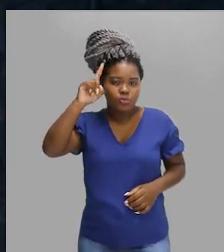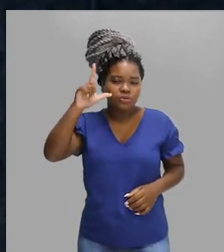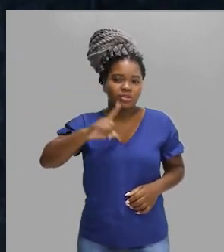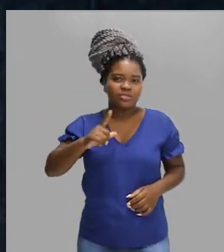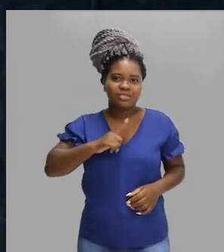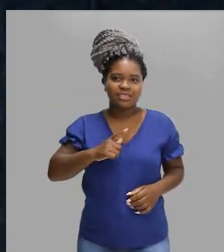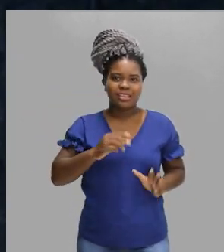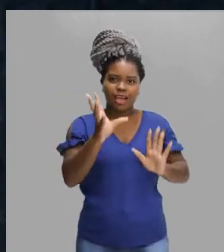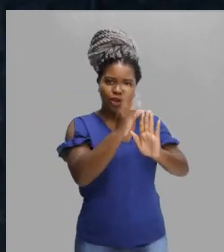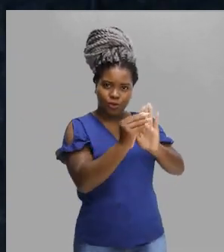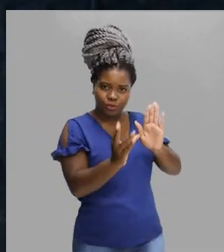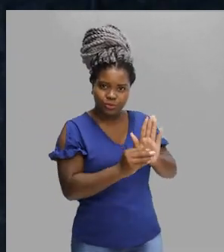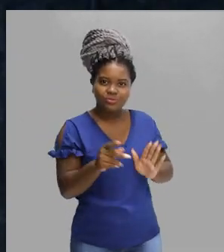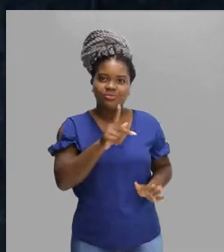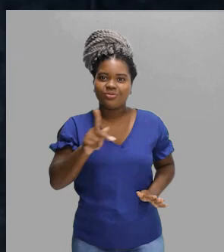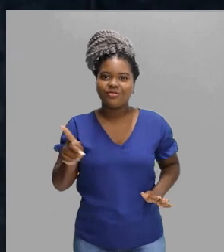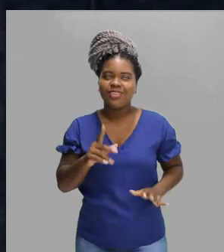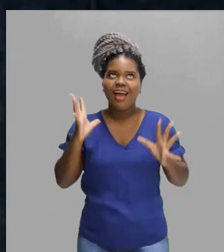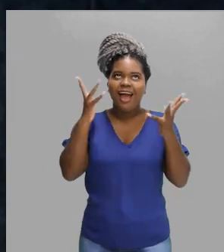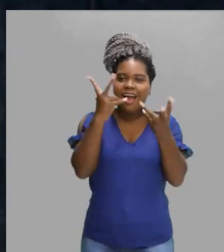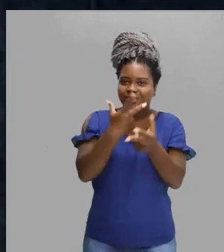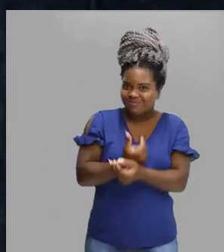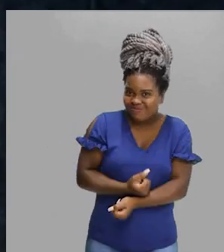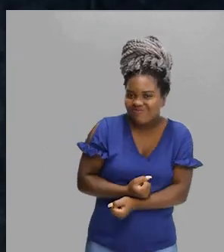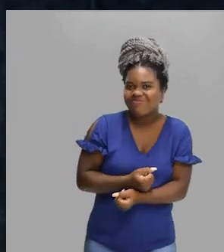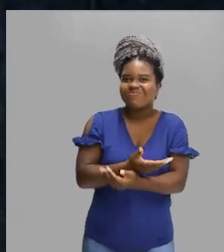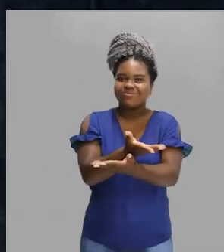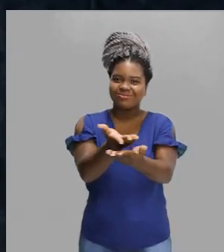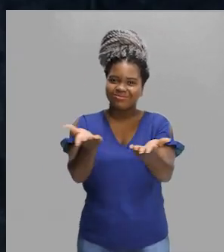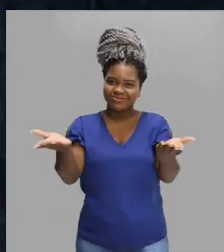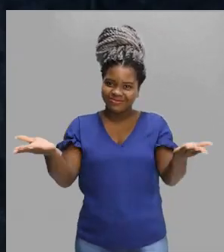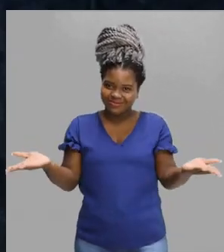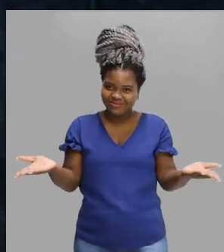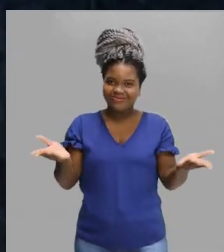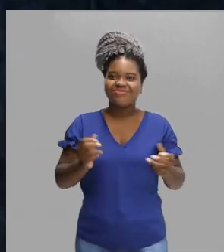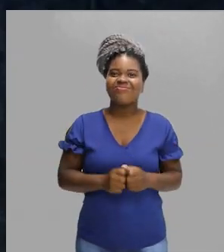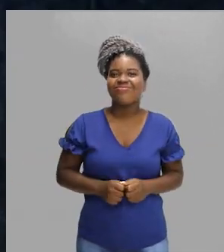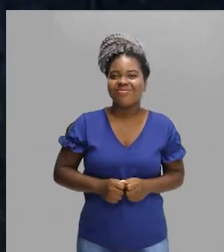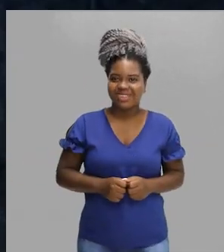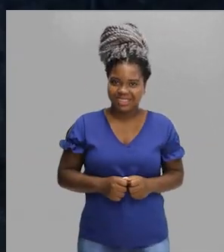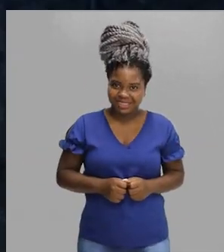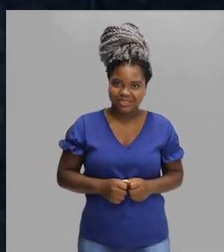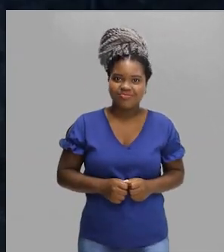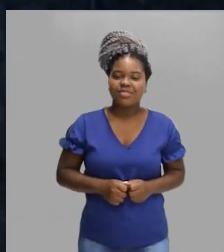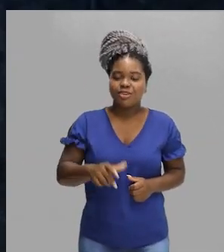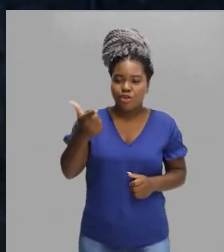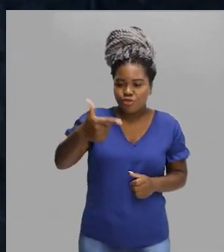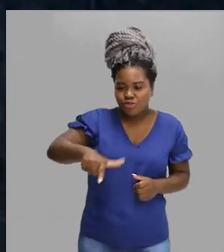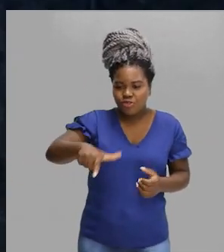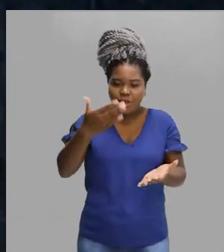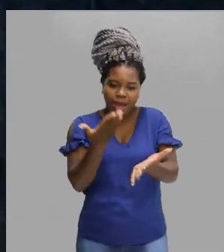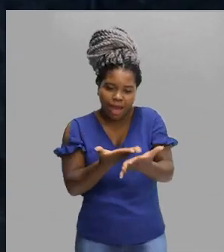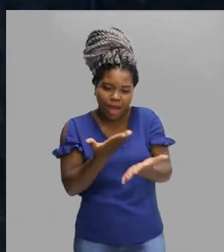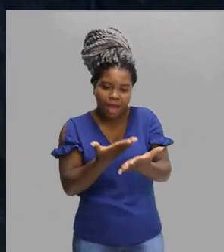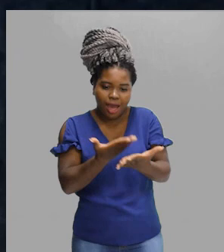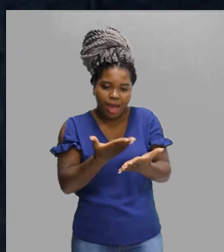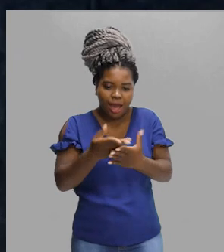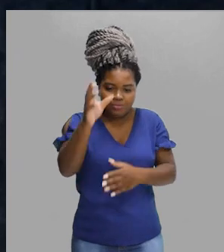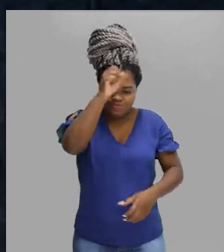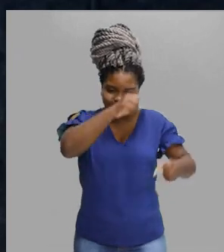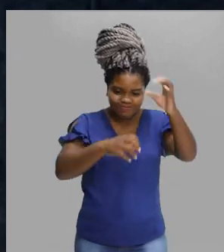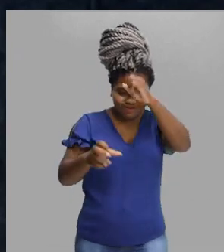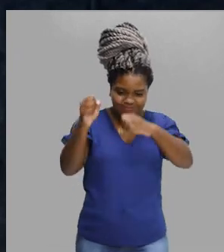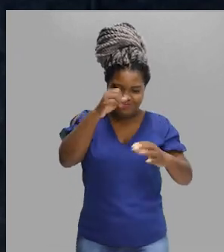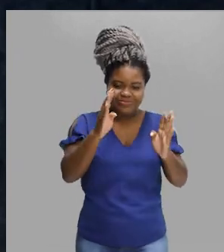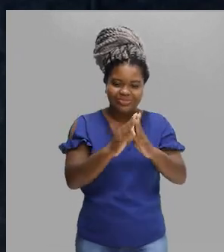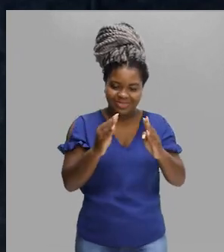aulas com professores top para vocês não perderem tempo e continuarem aprendendo em casa.